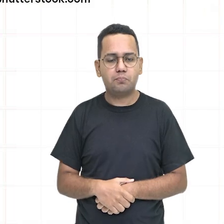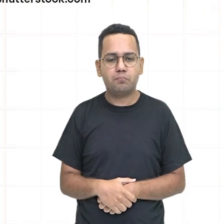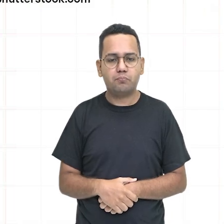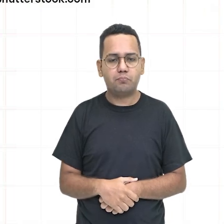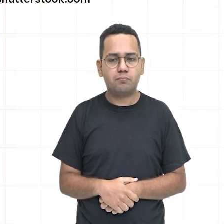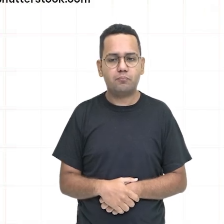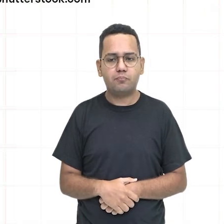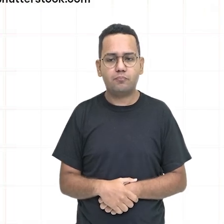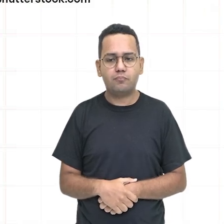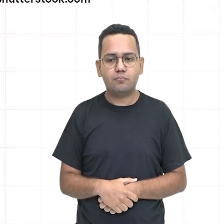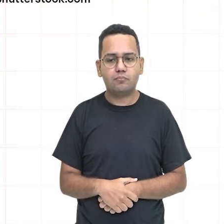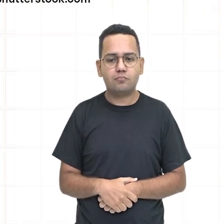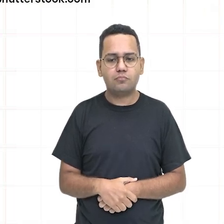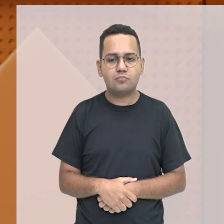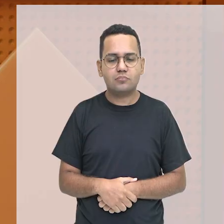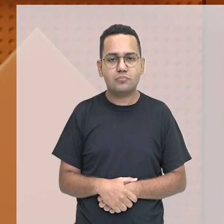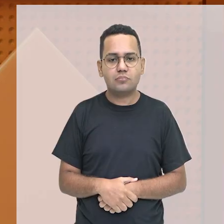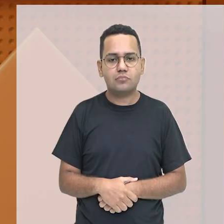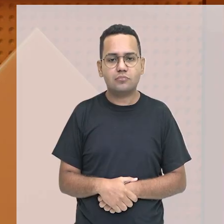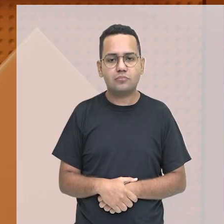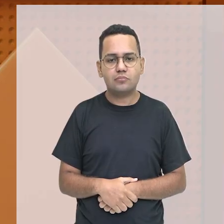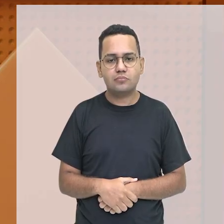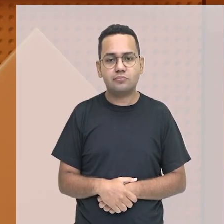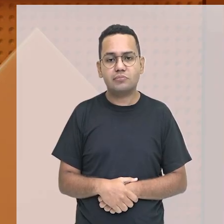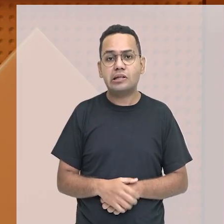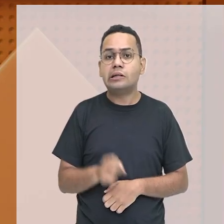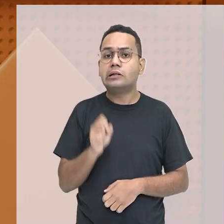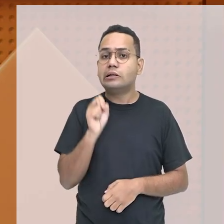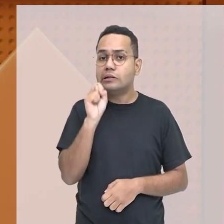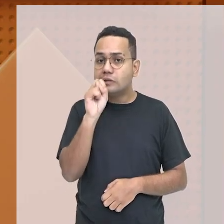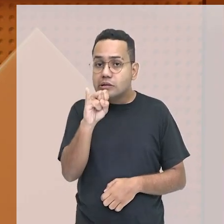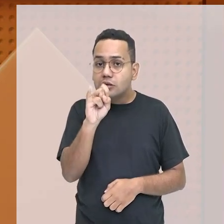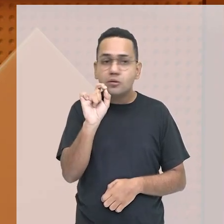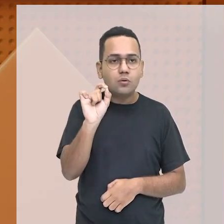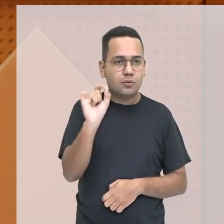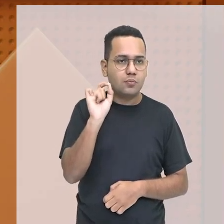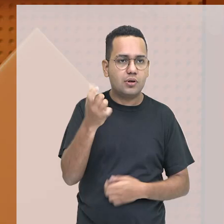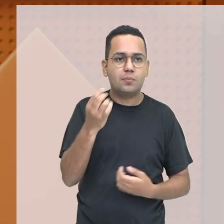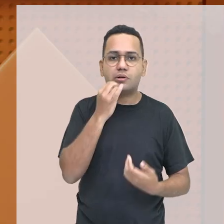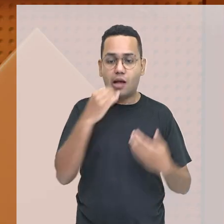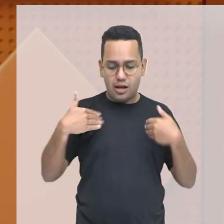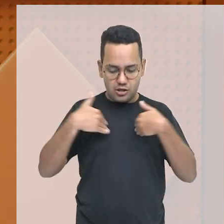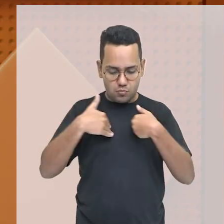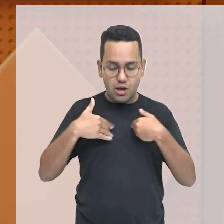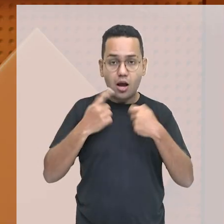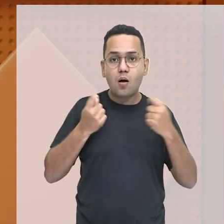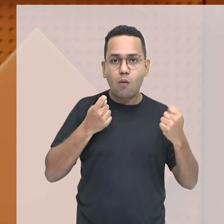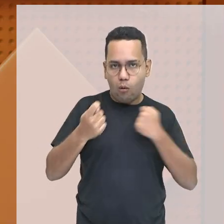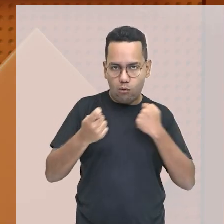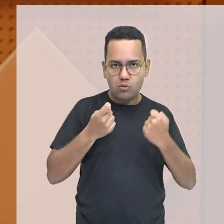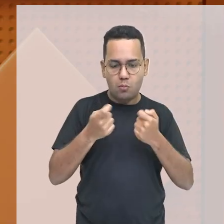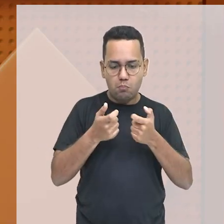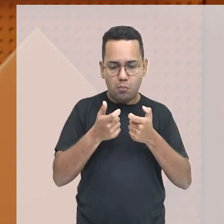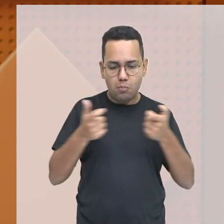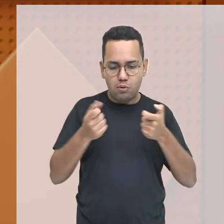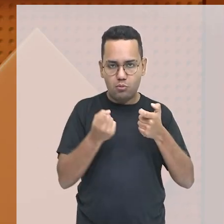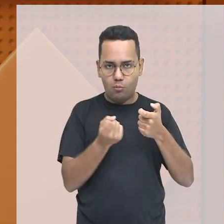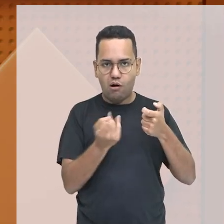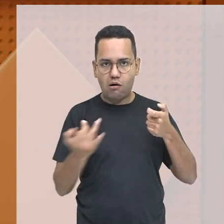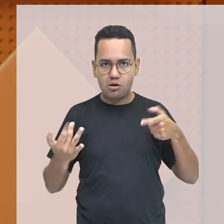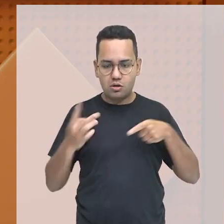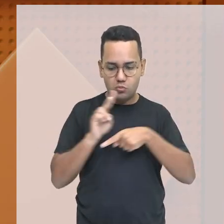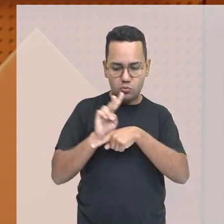que a gente fala em animais que são ali criados na Austrália, sempre falam nos